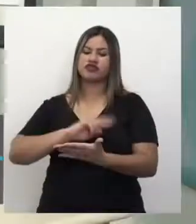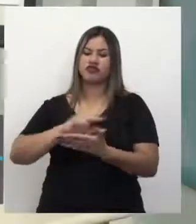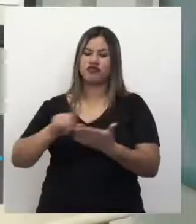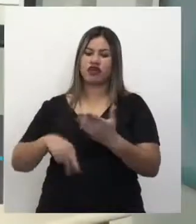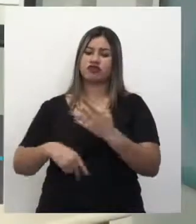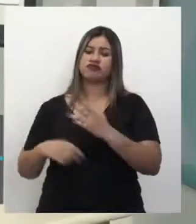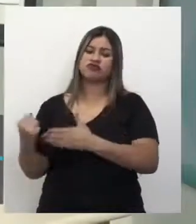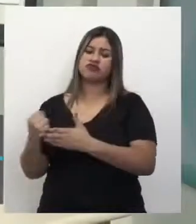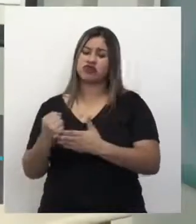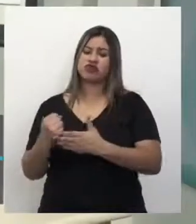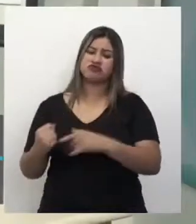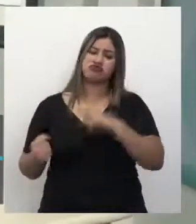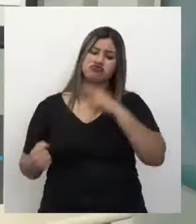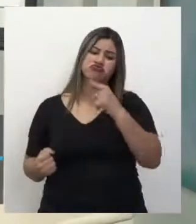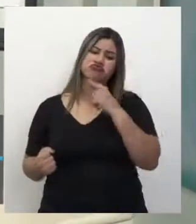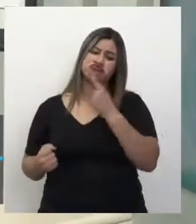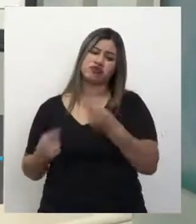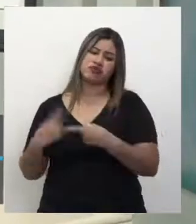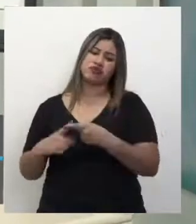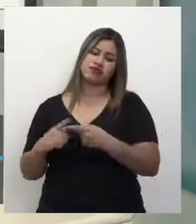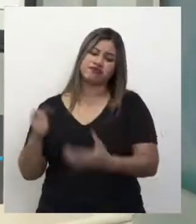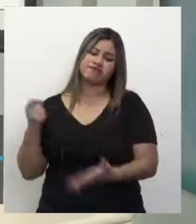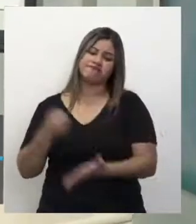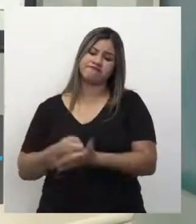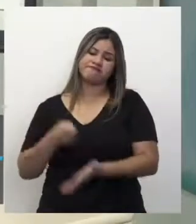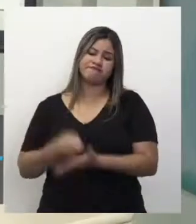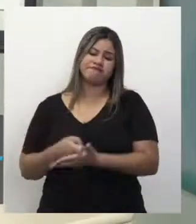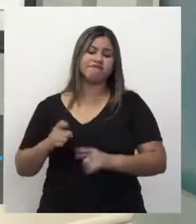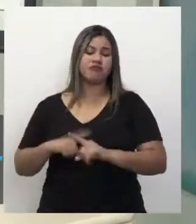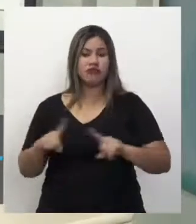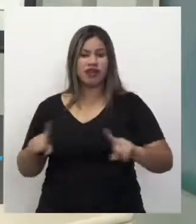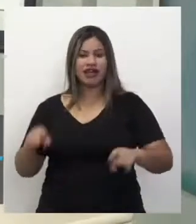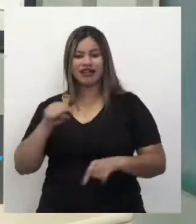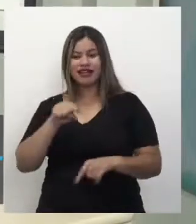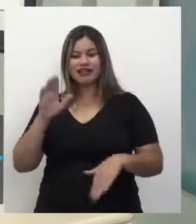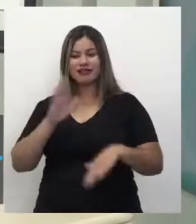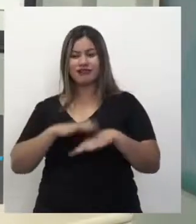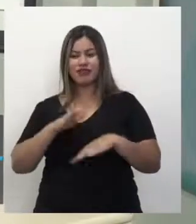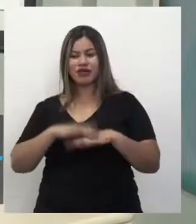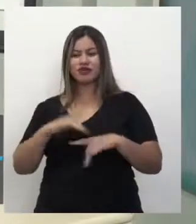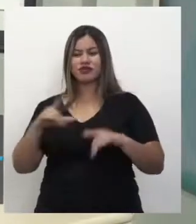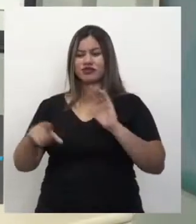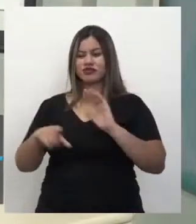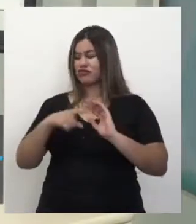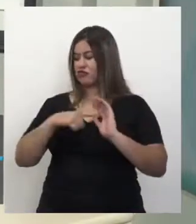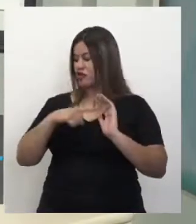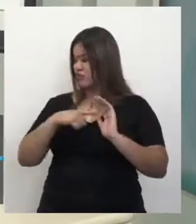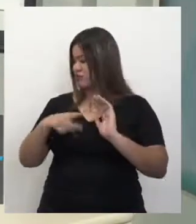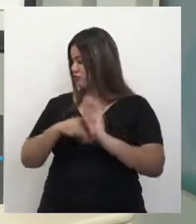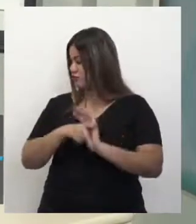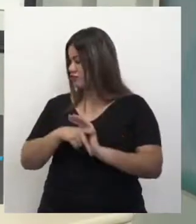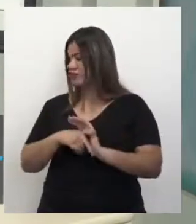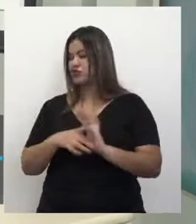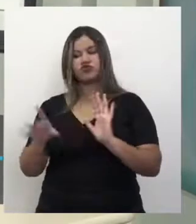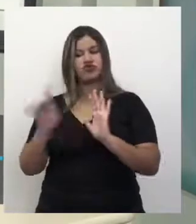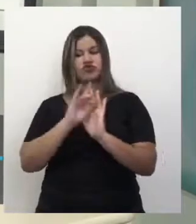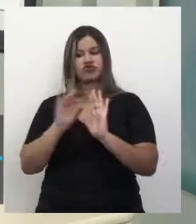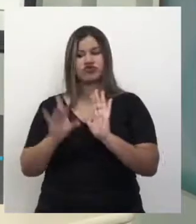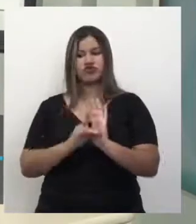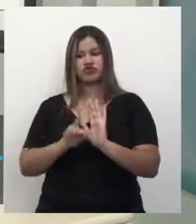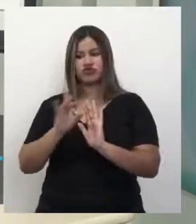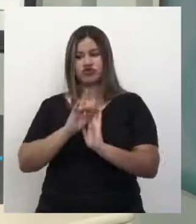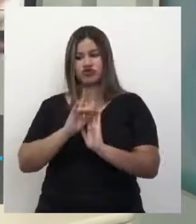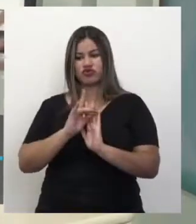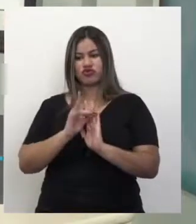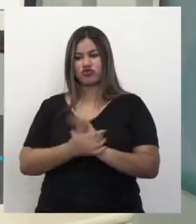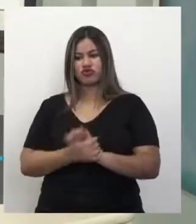autorais, já conversamos. Sim. E o Vic Muniz, ele tem uma veia, assim, de colagem, assim, de formar imagens